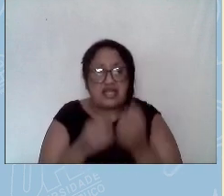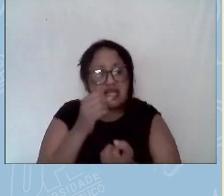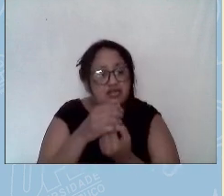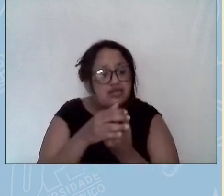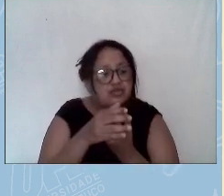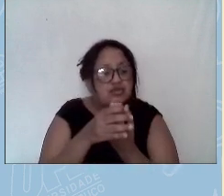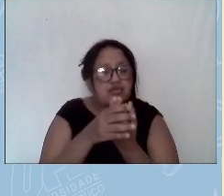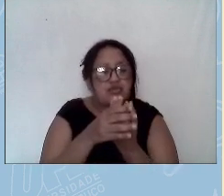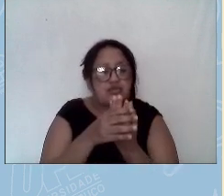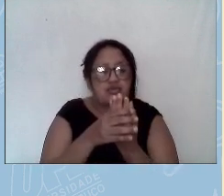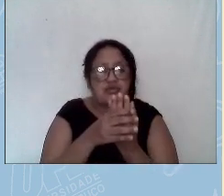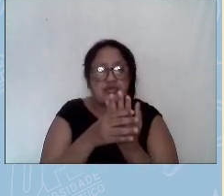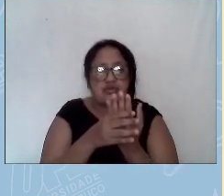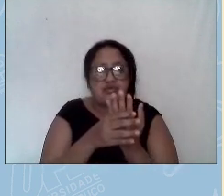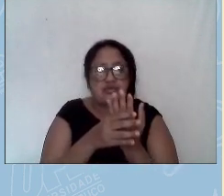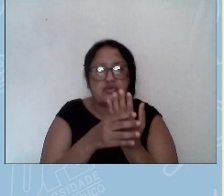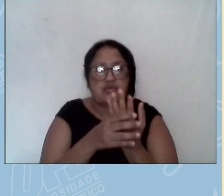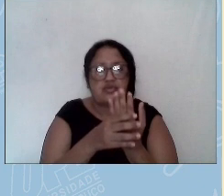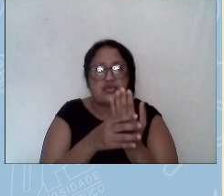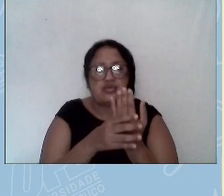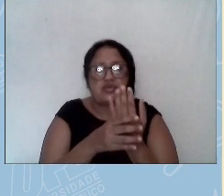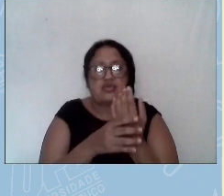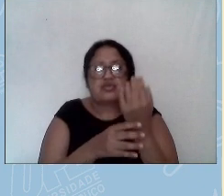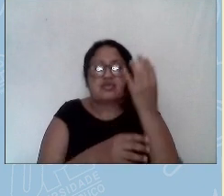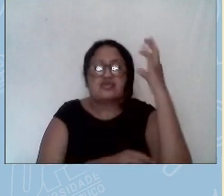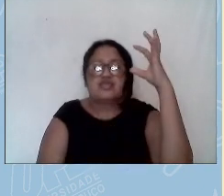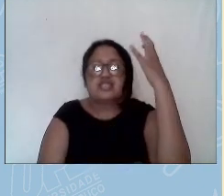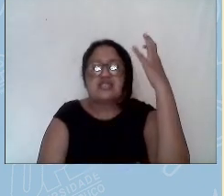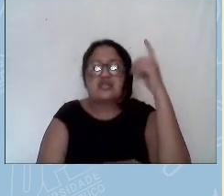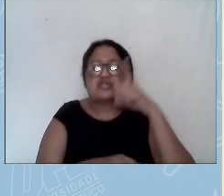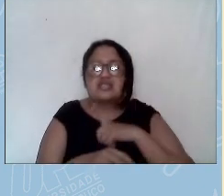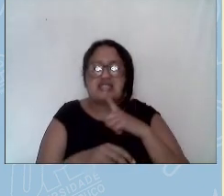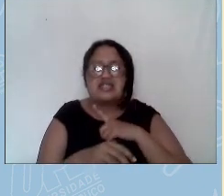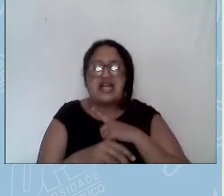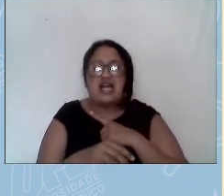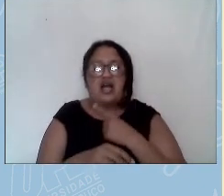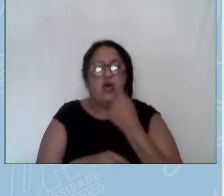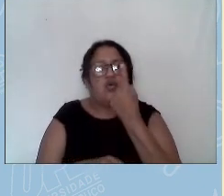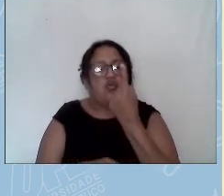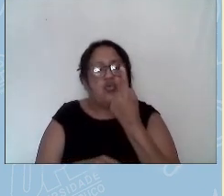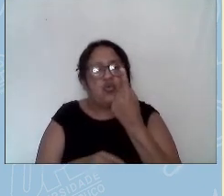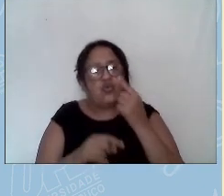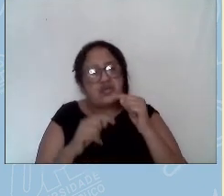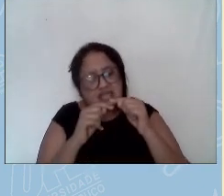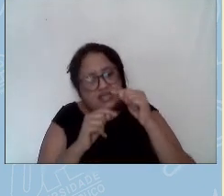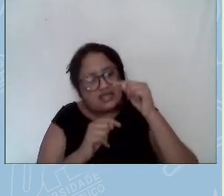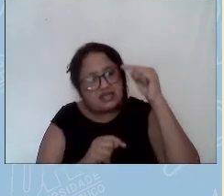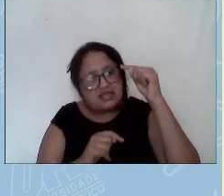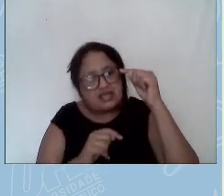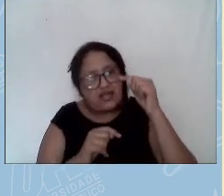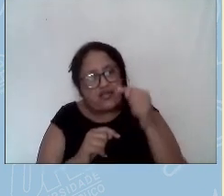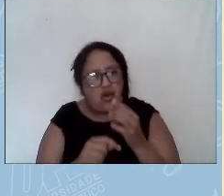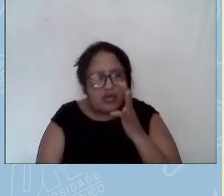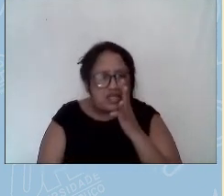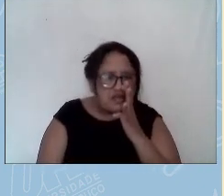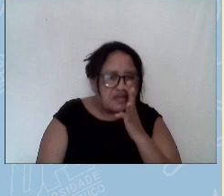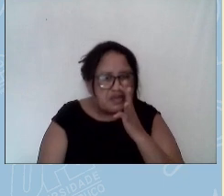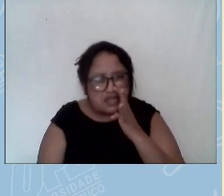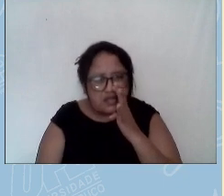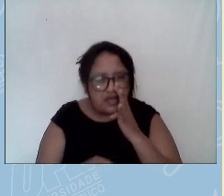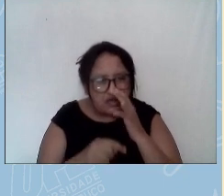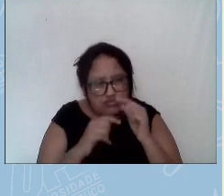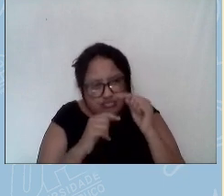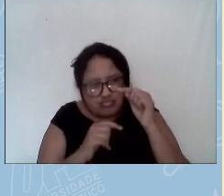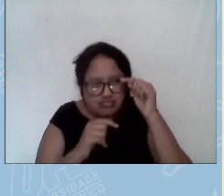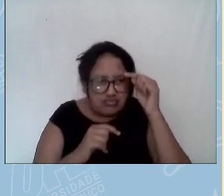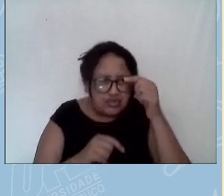a planta de girassol tinha 1 centímetro de altura e ela foi observando o crescimento desse girassol no